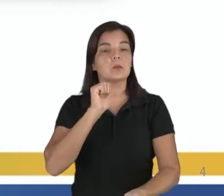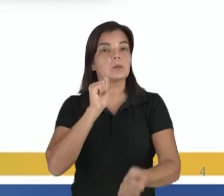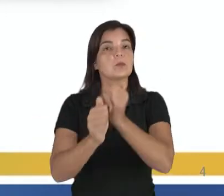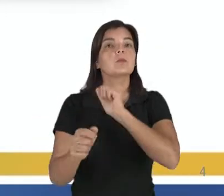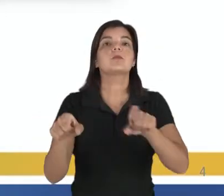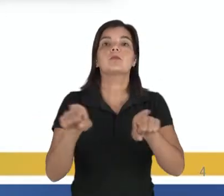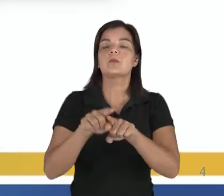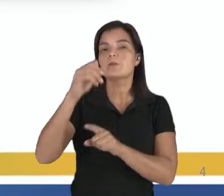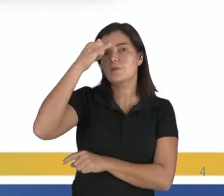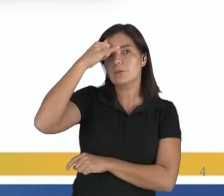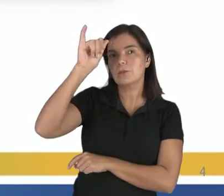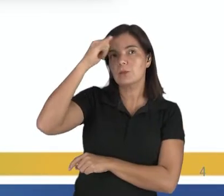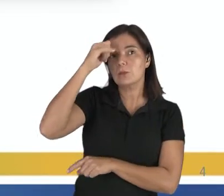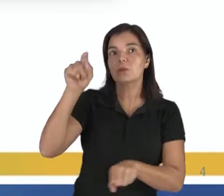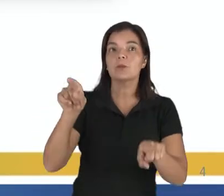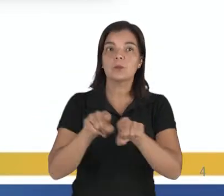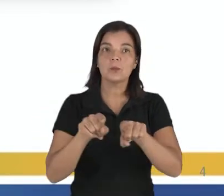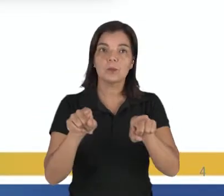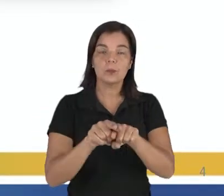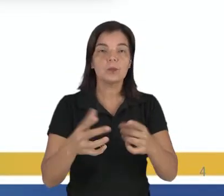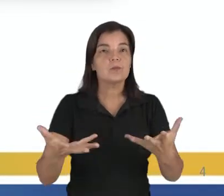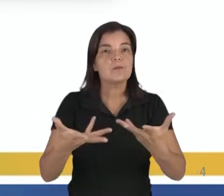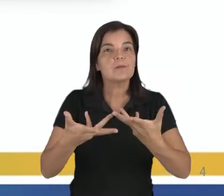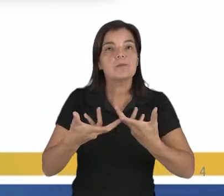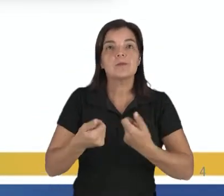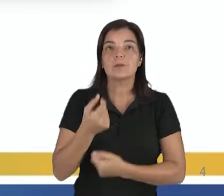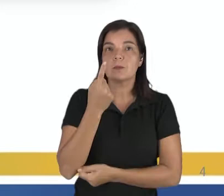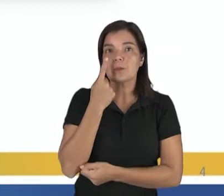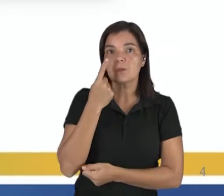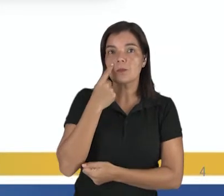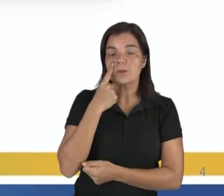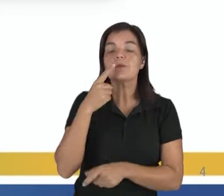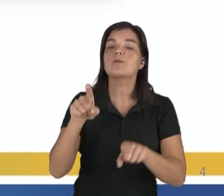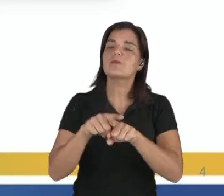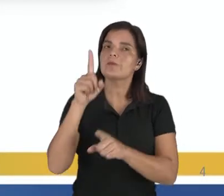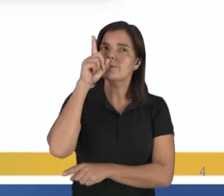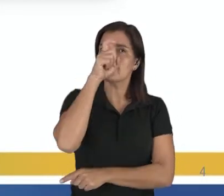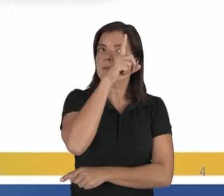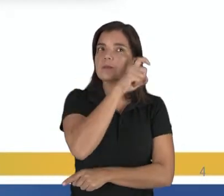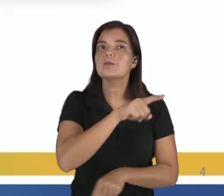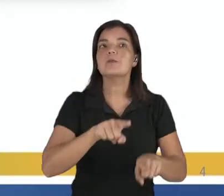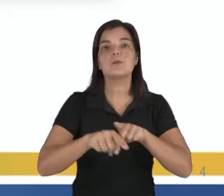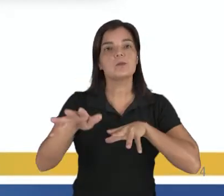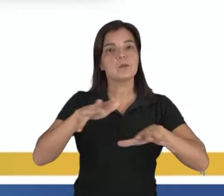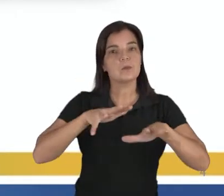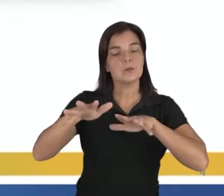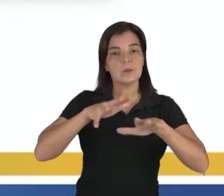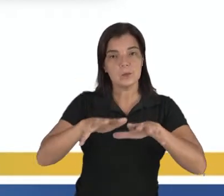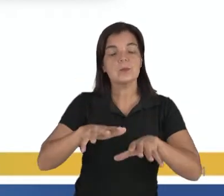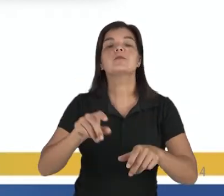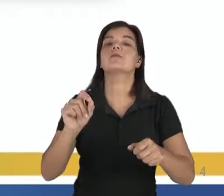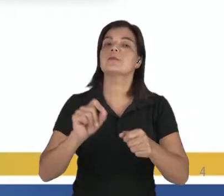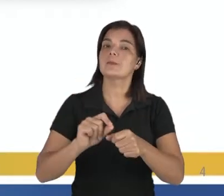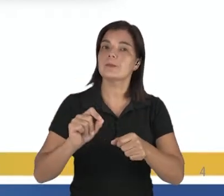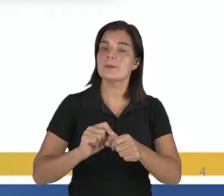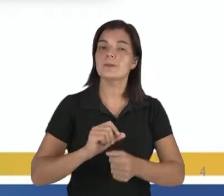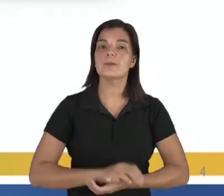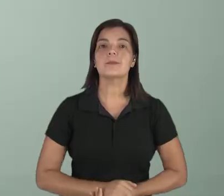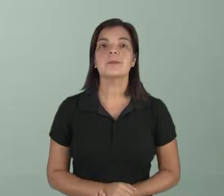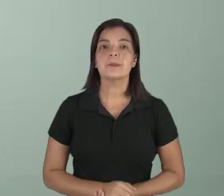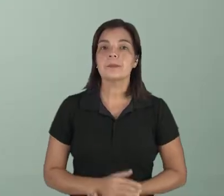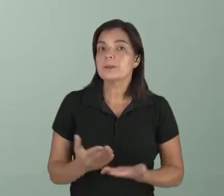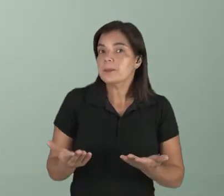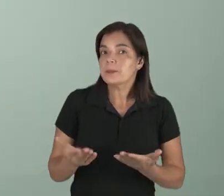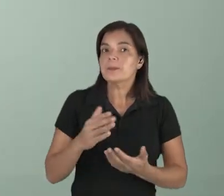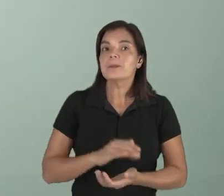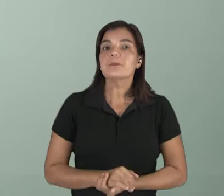aspecto criativo, cuja proficiência é verificada pelo grau de dificuldade dos movimentos executados, né?